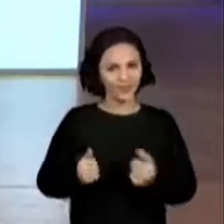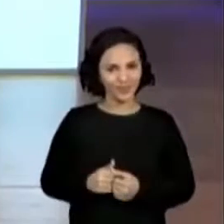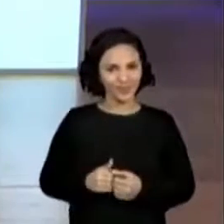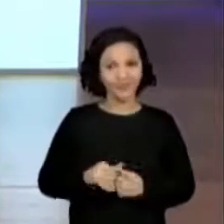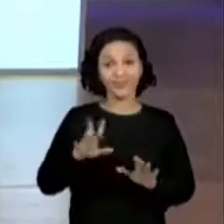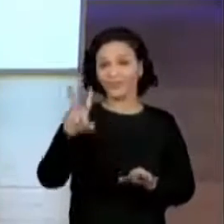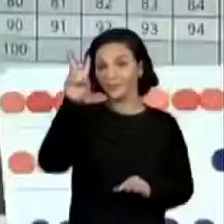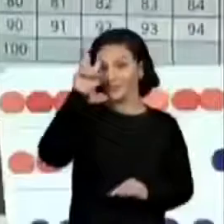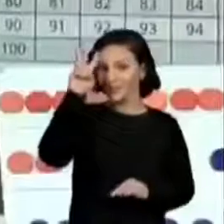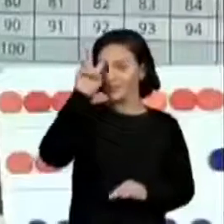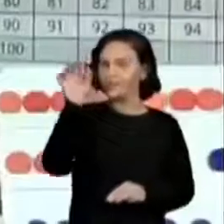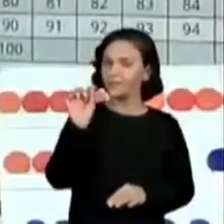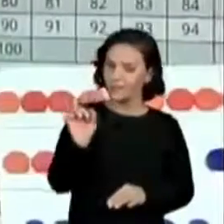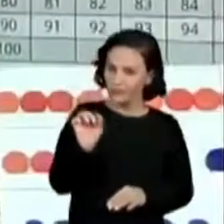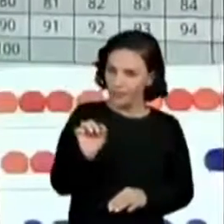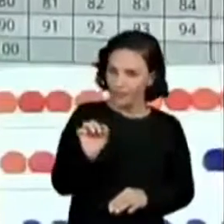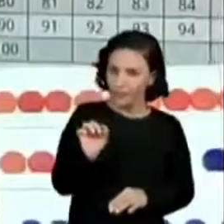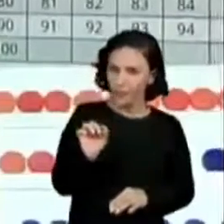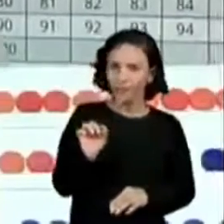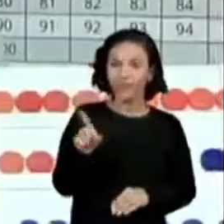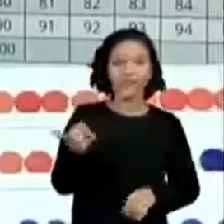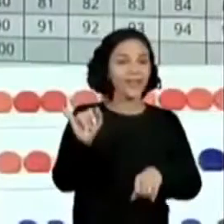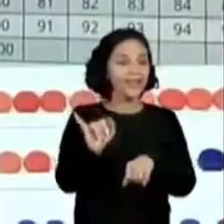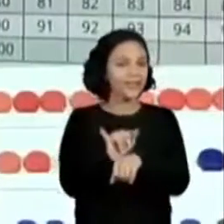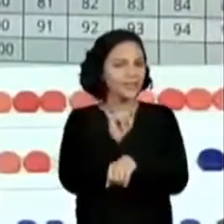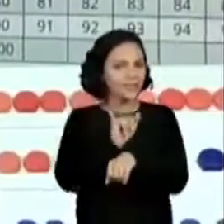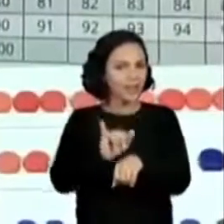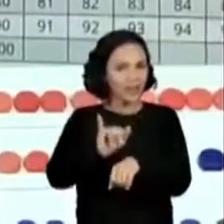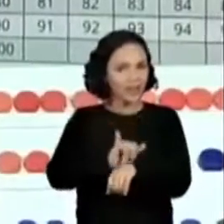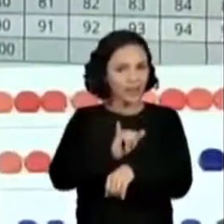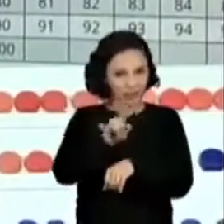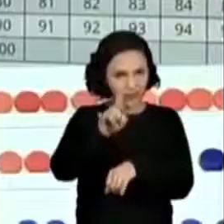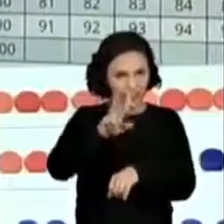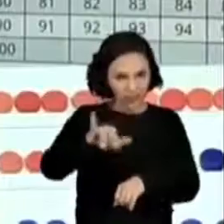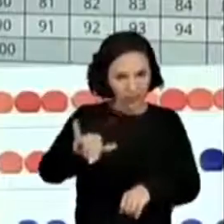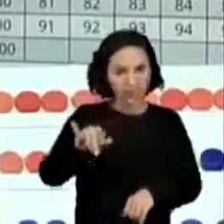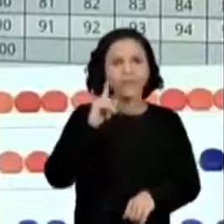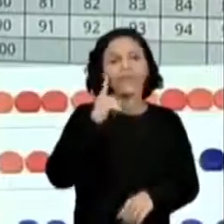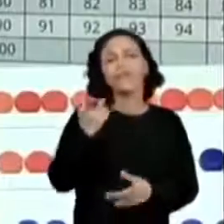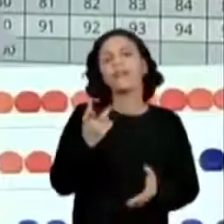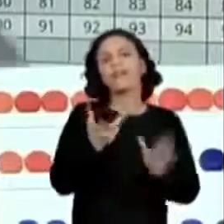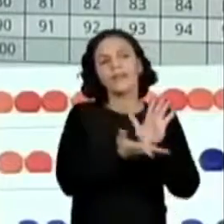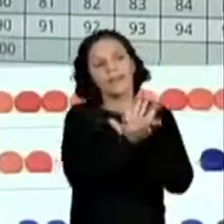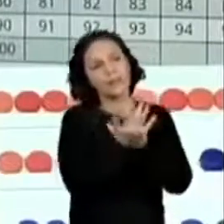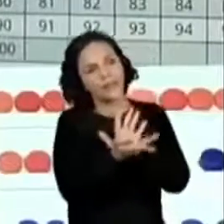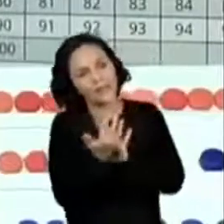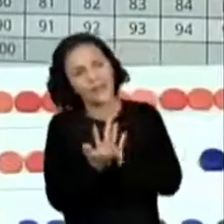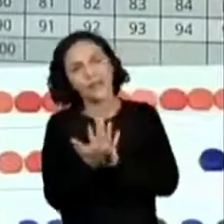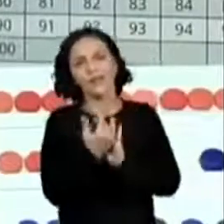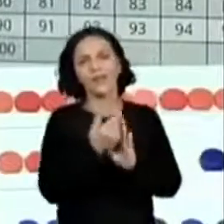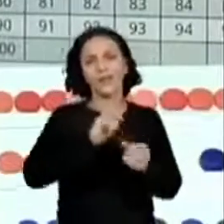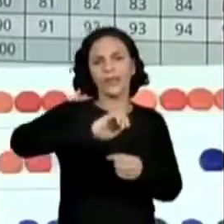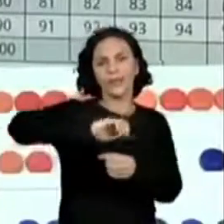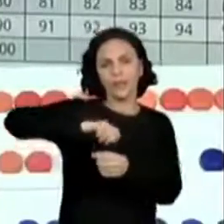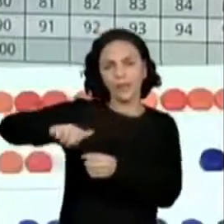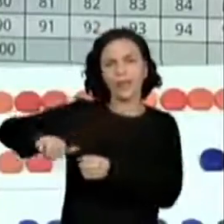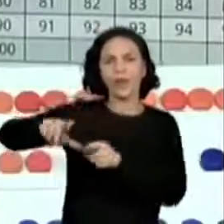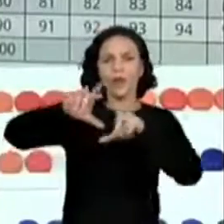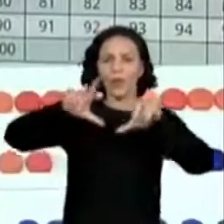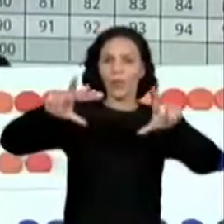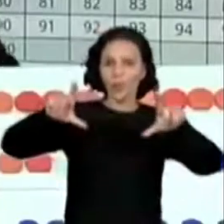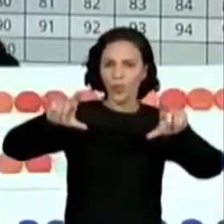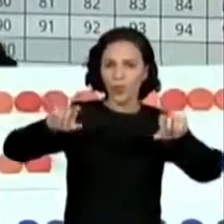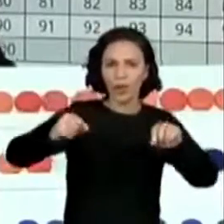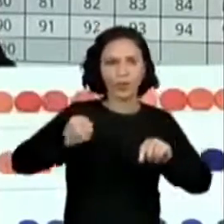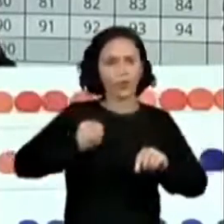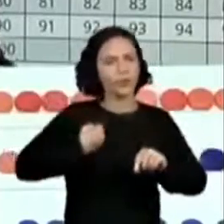Só lembrando, a estratégia que será usada, se é desenho, se é tampinha, se é o quadro numérico,